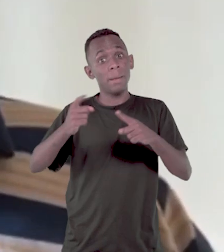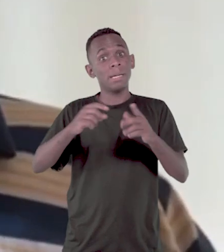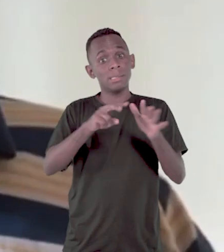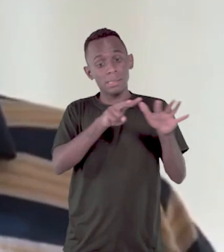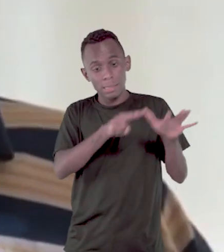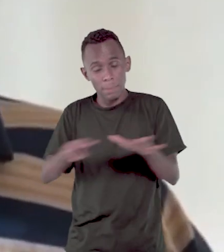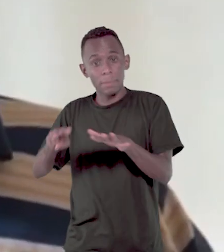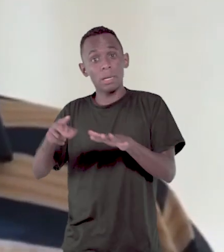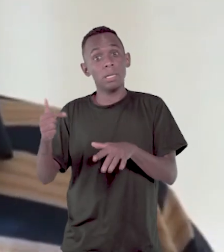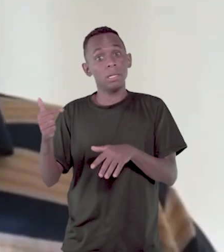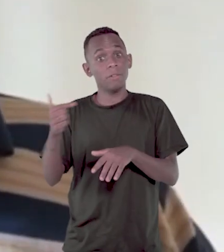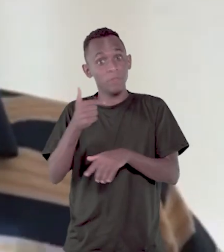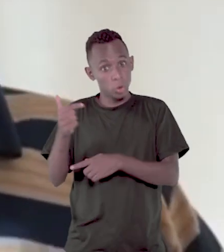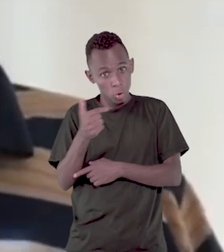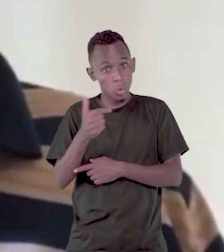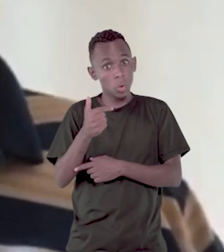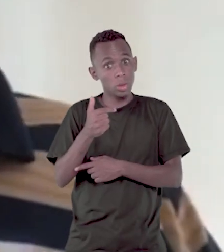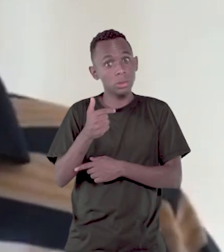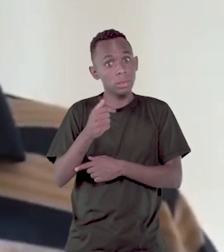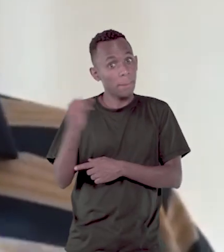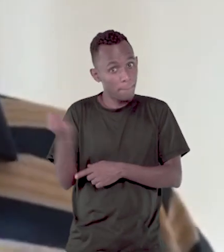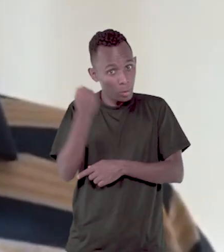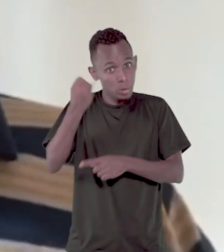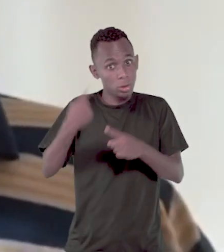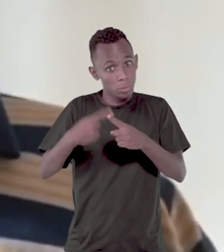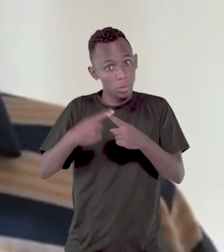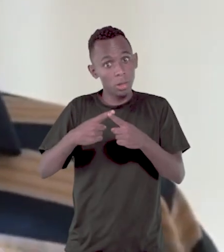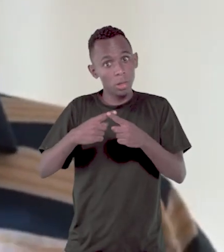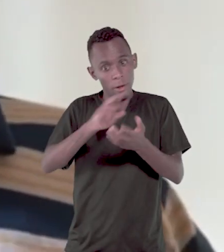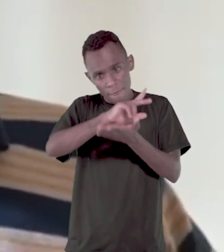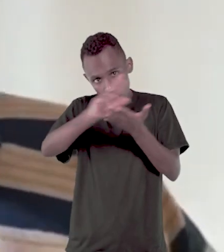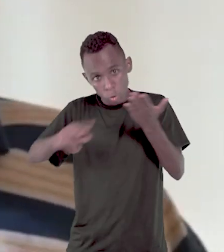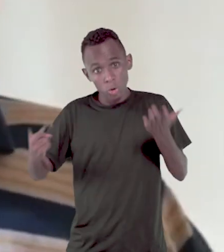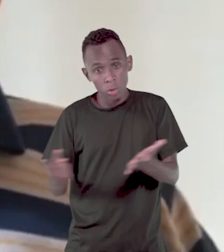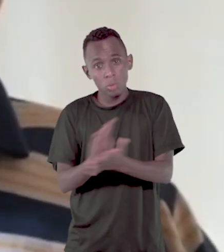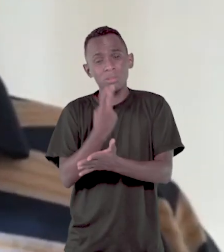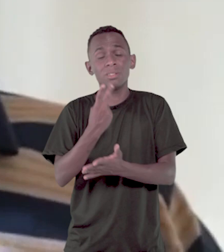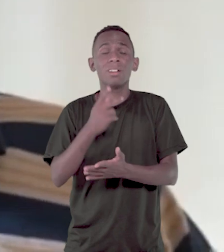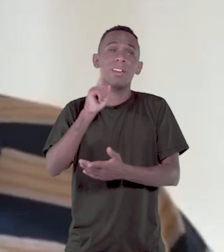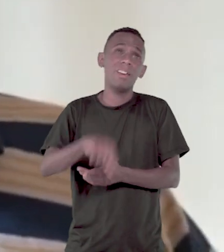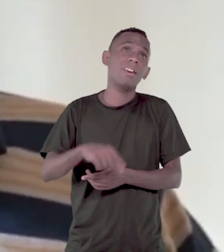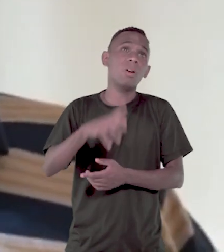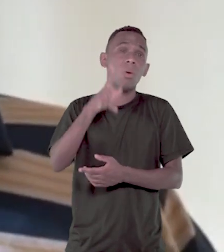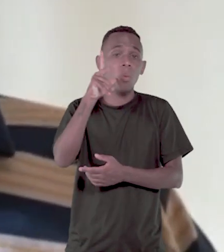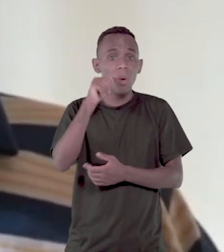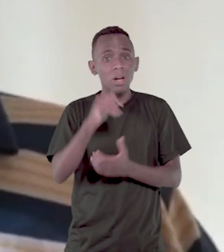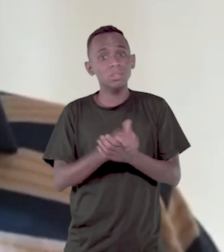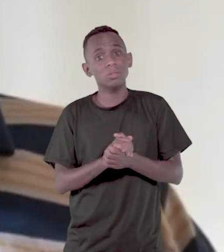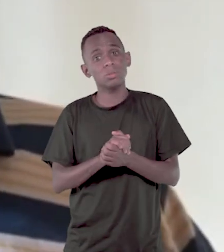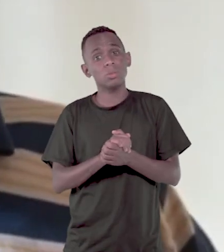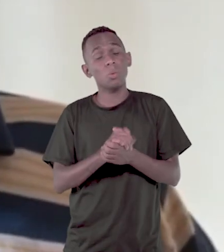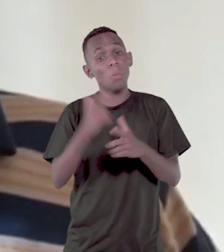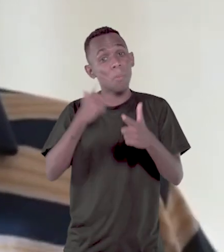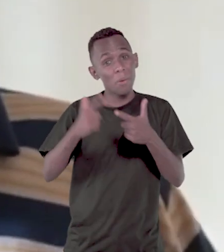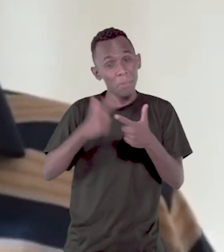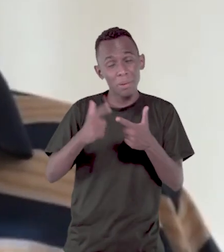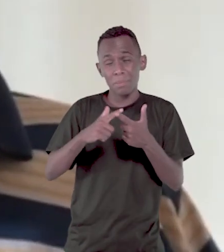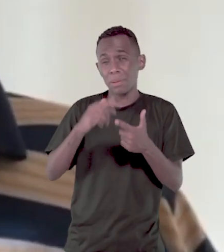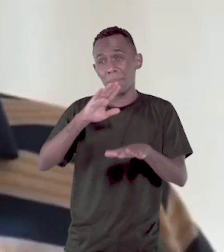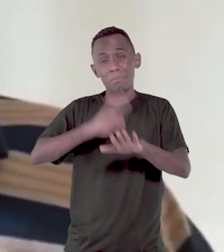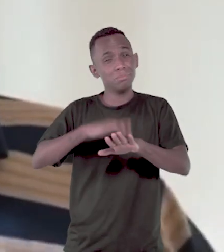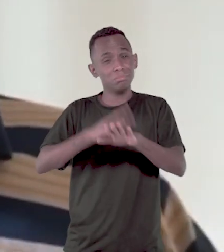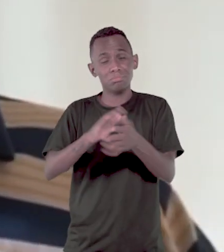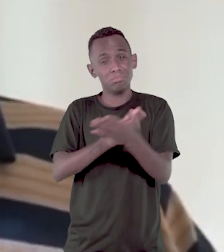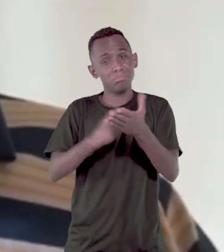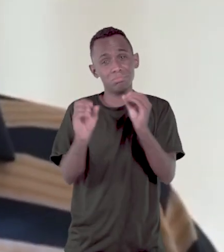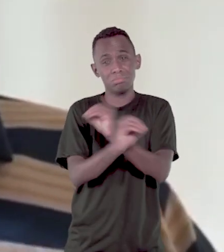de Arte de 22, muita coisa não iria acontecer. Então acho que isso é uma falsa polêmica. Eu acho que é uma polêmica